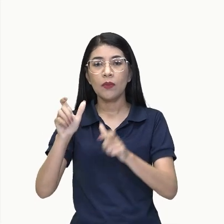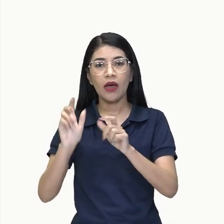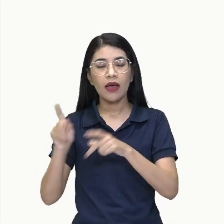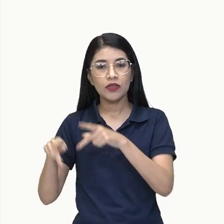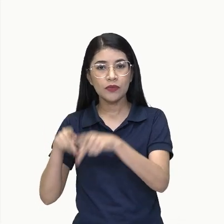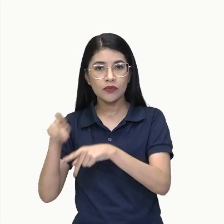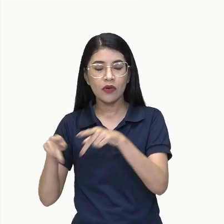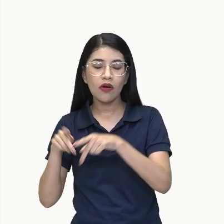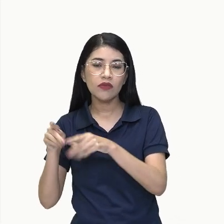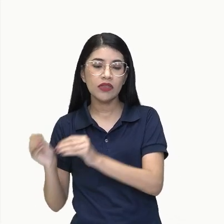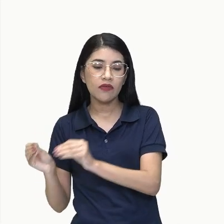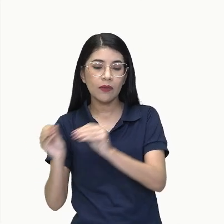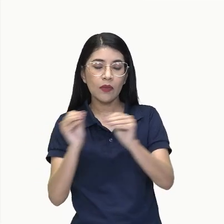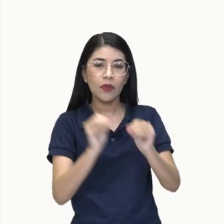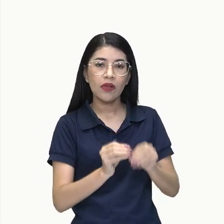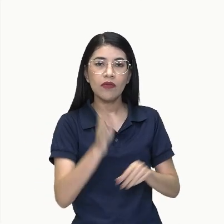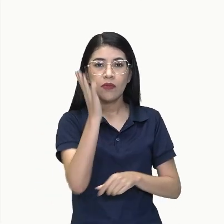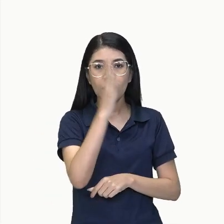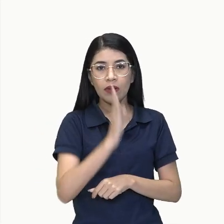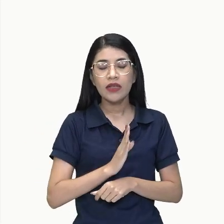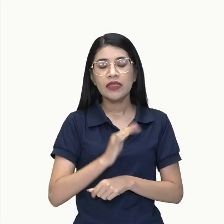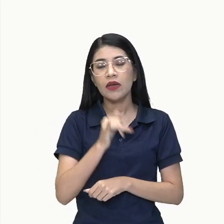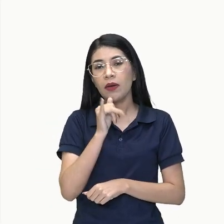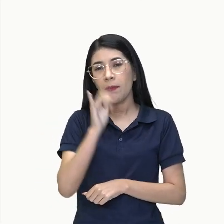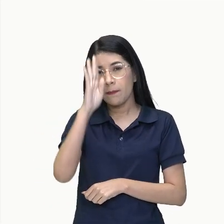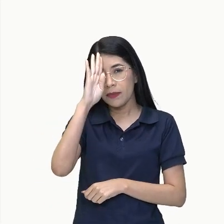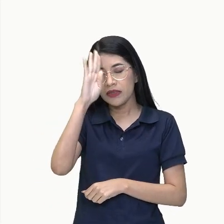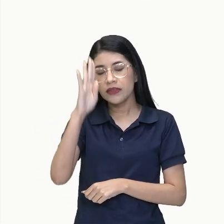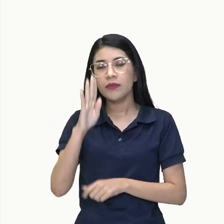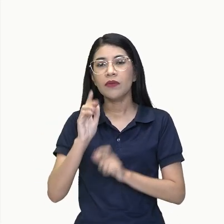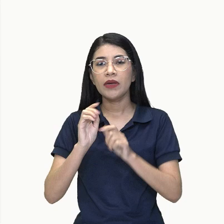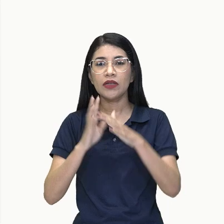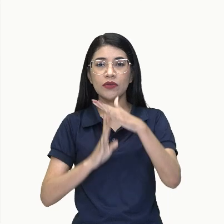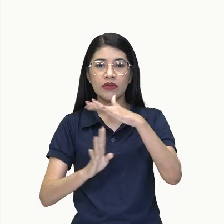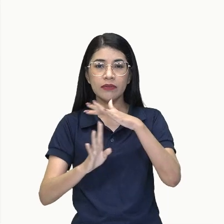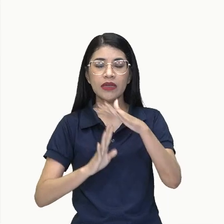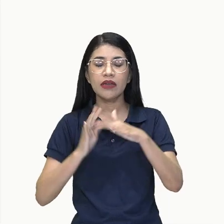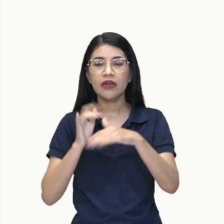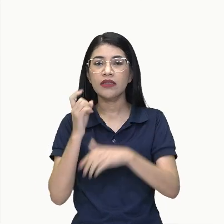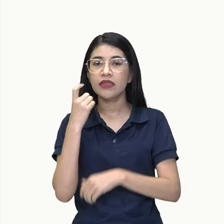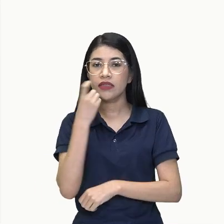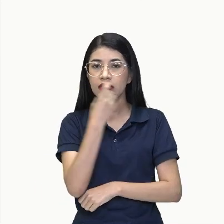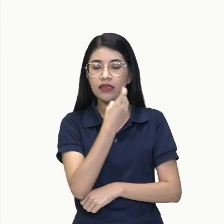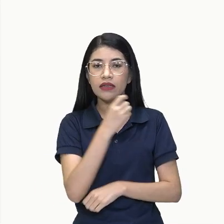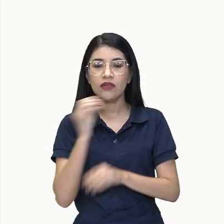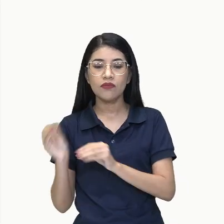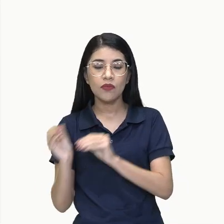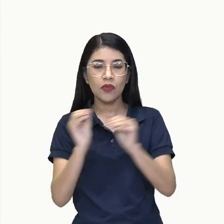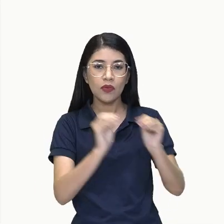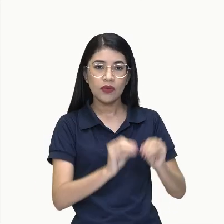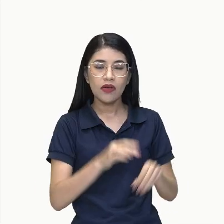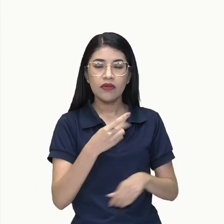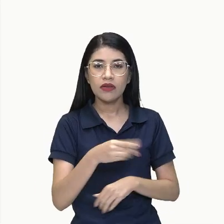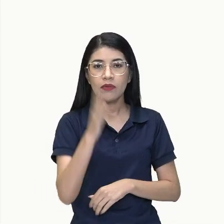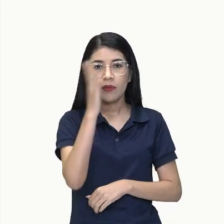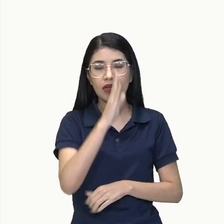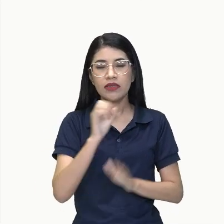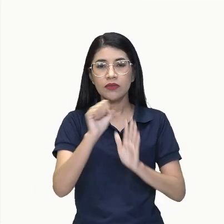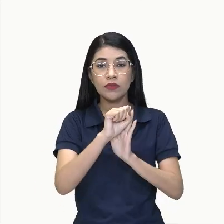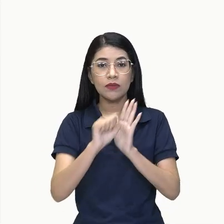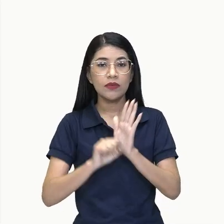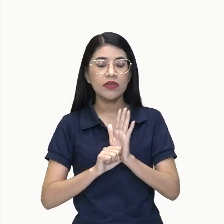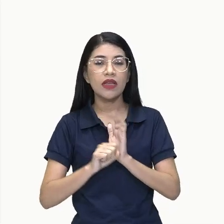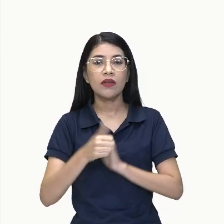estava surgindo a partir da vinda dos imigrantes, principalmente ali dos italianos, na segunda metade do